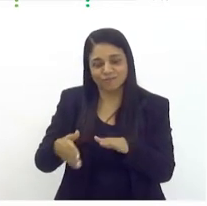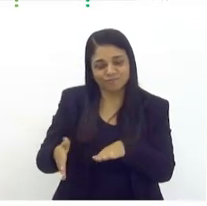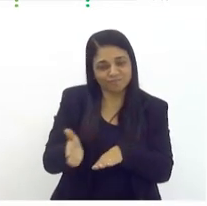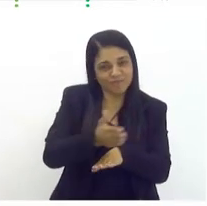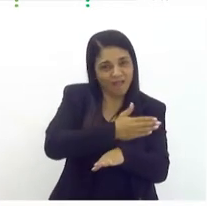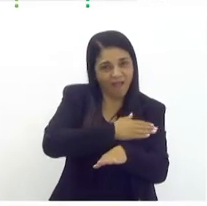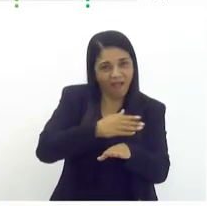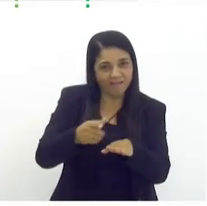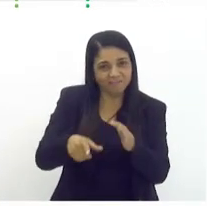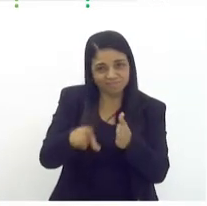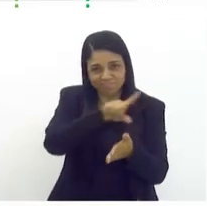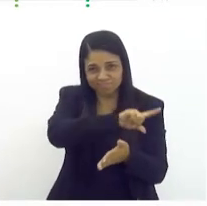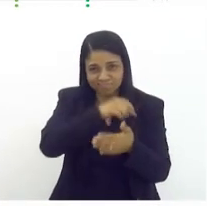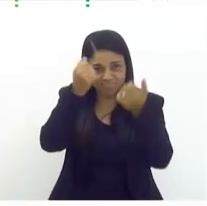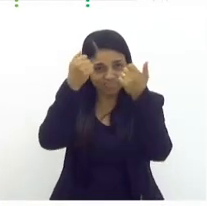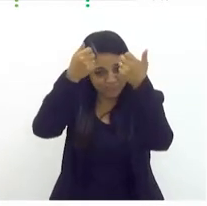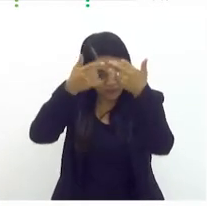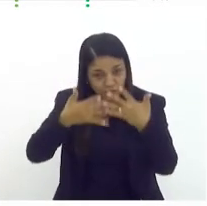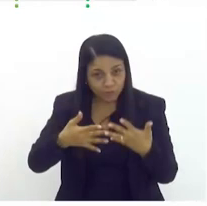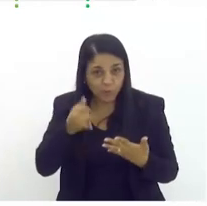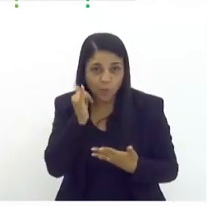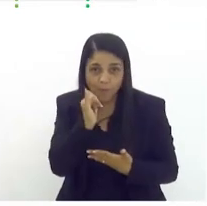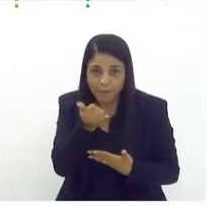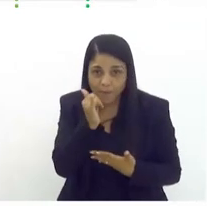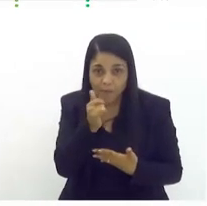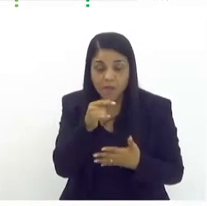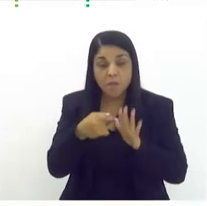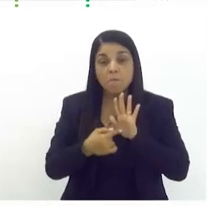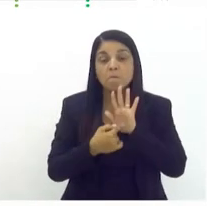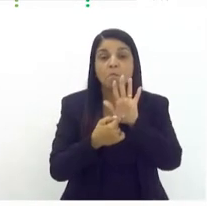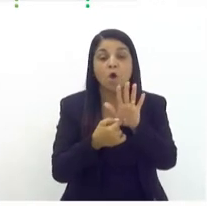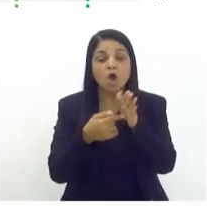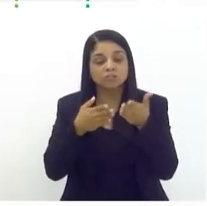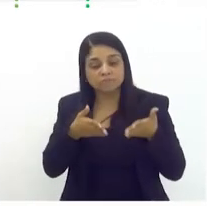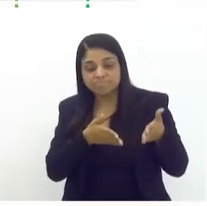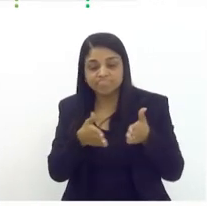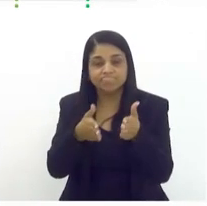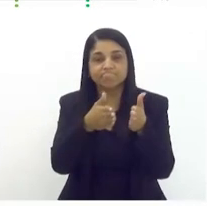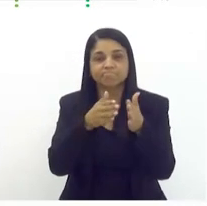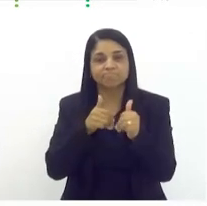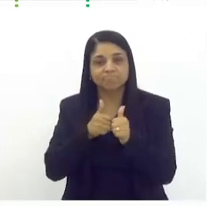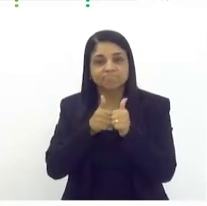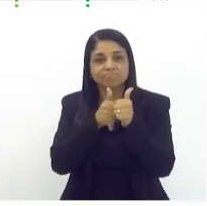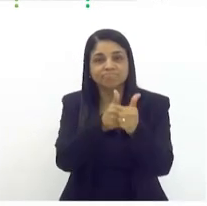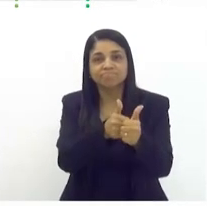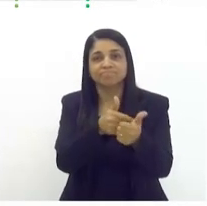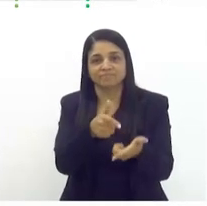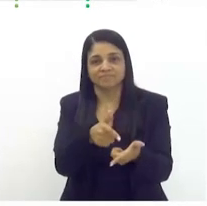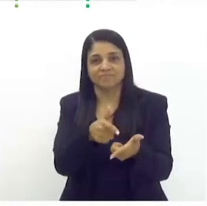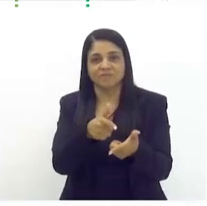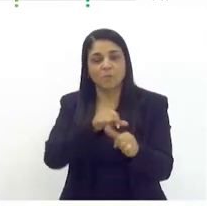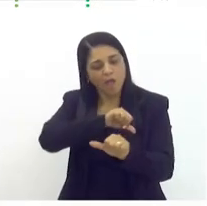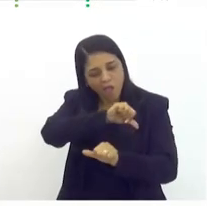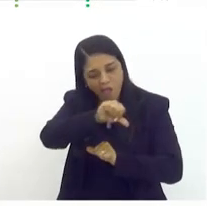painel e apontam a direção de uma reforma possível